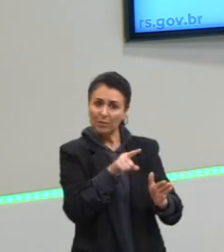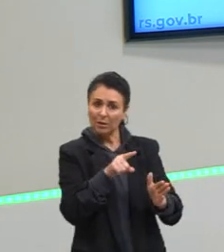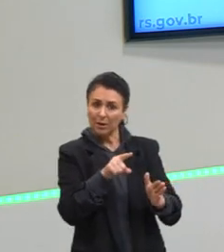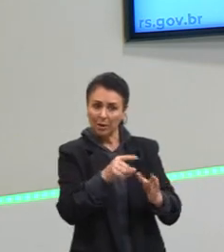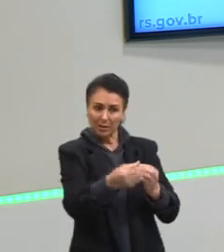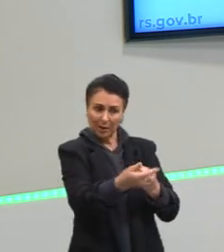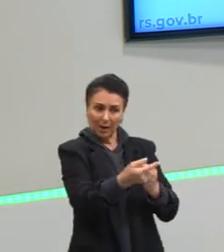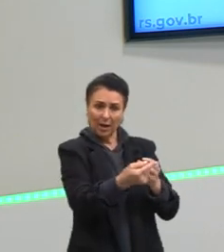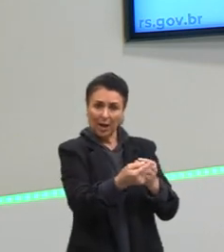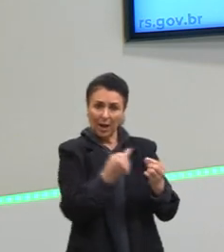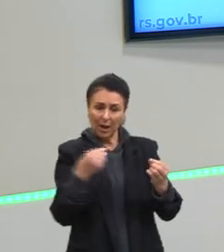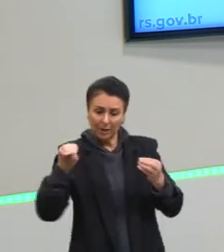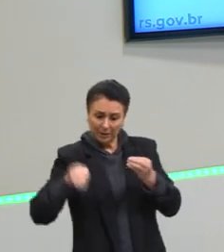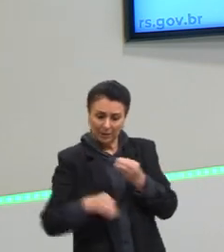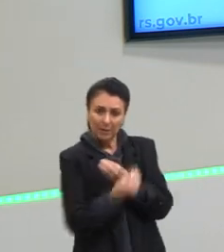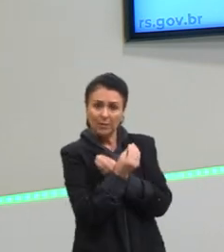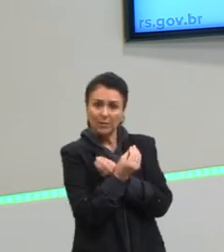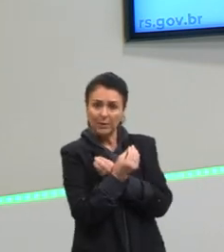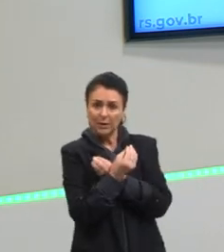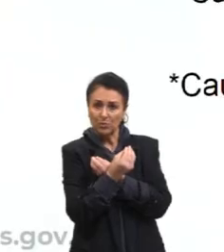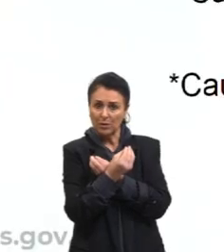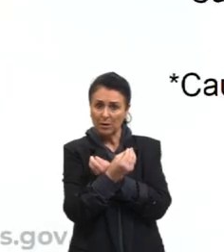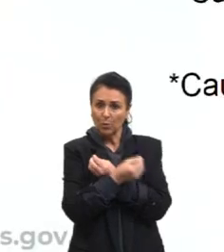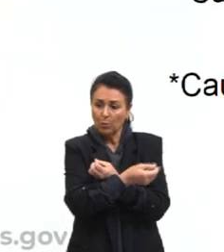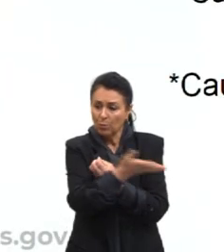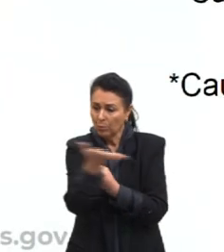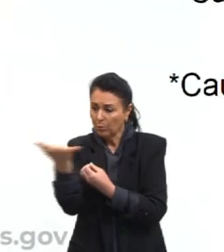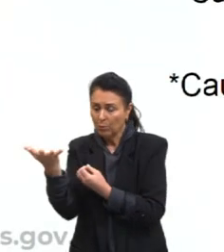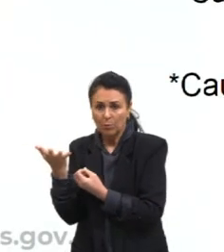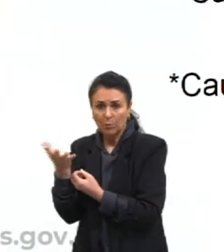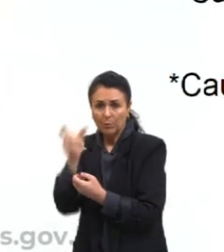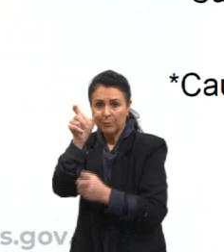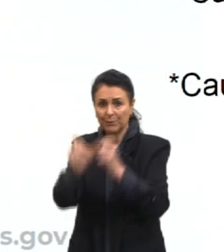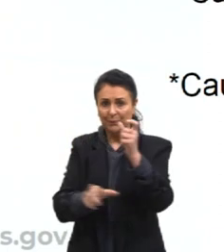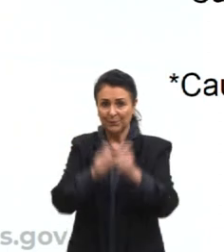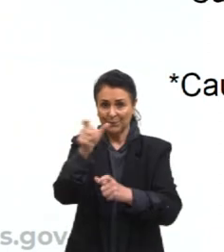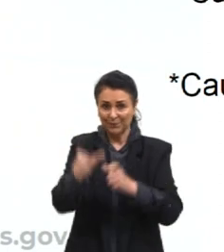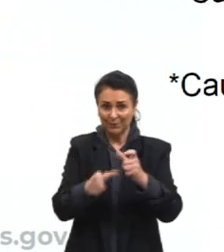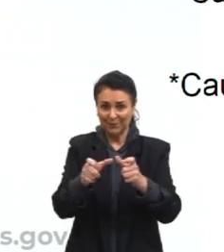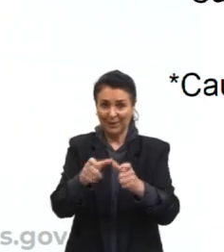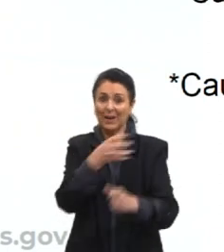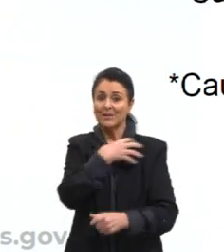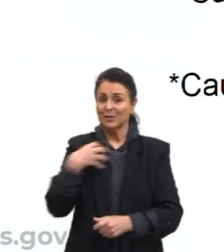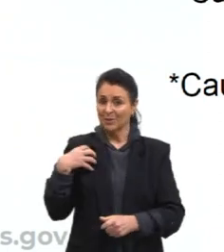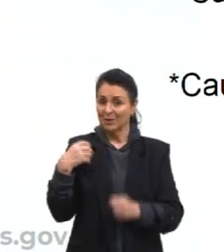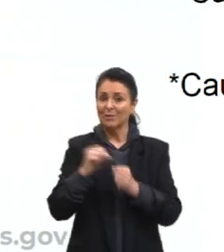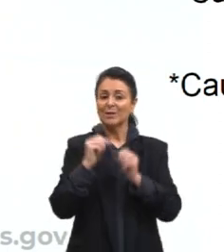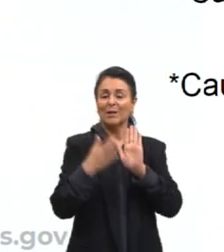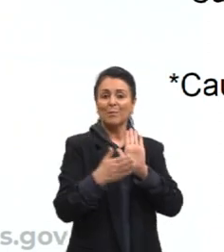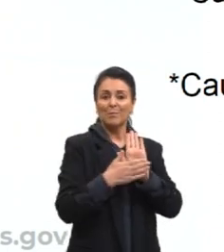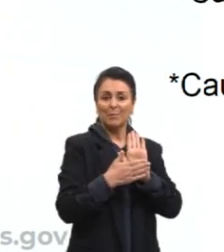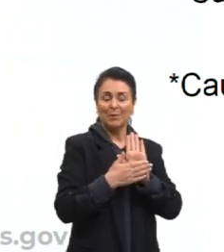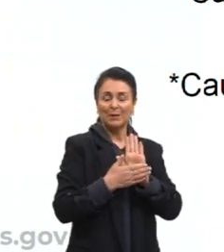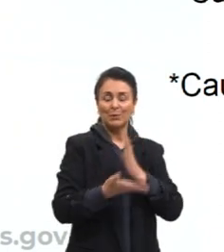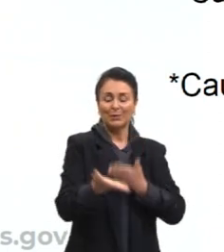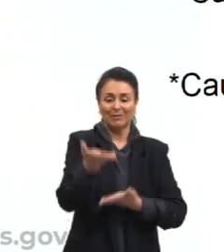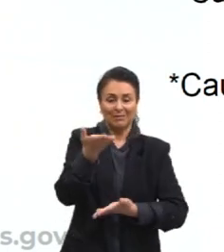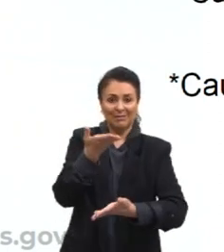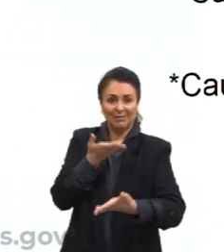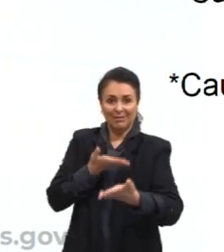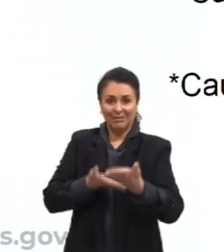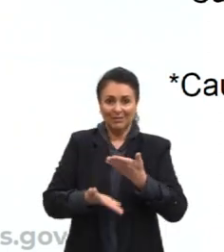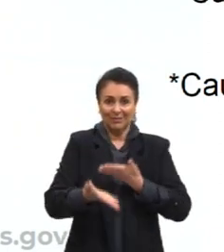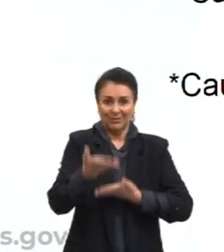Então essas são as quatro causas né que eles tóteles propõe para essa mudança para esse de vir